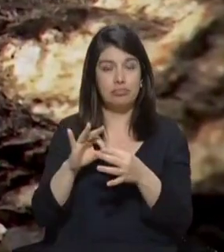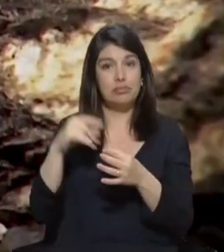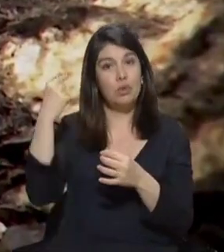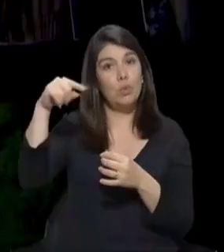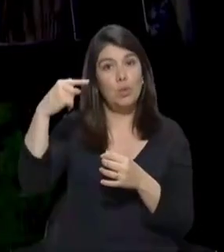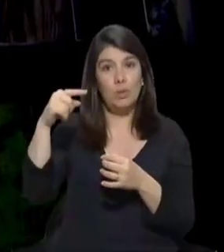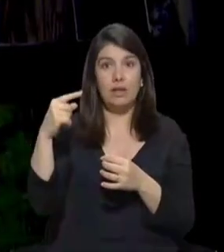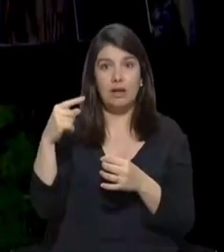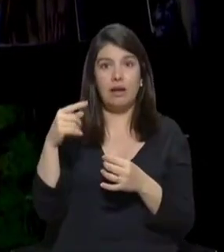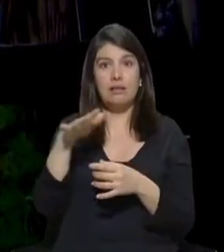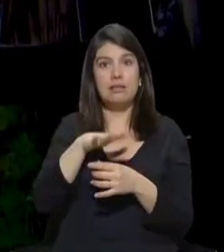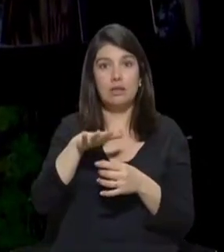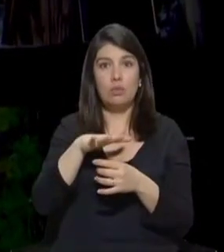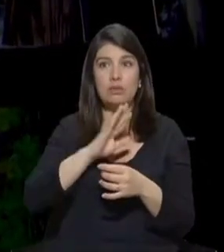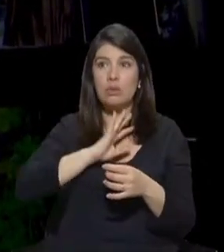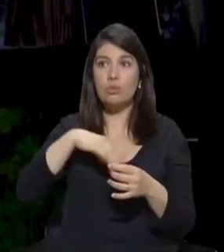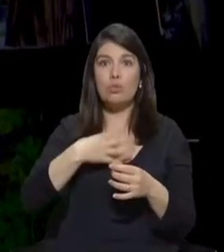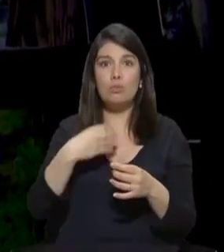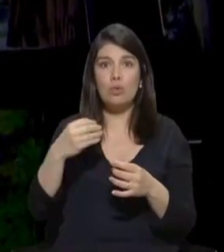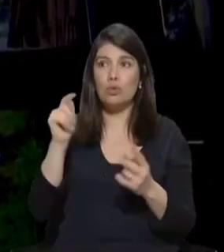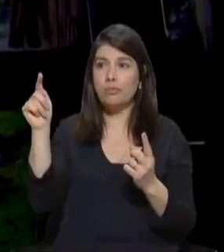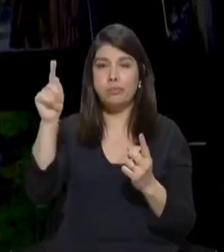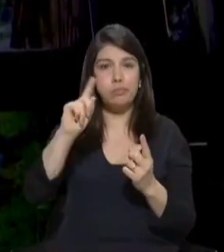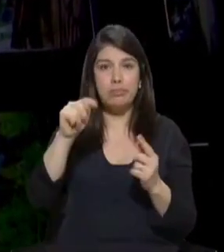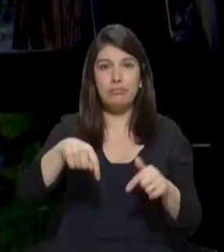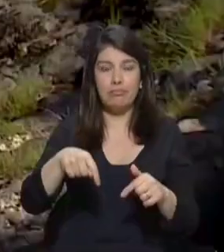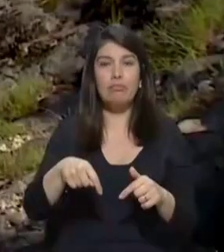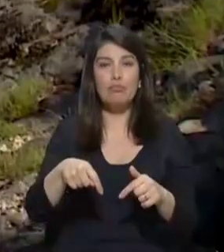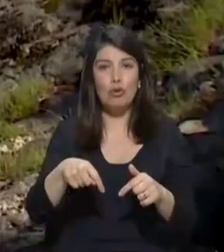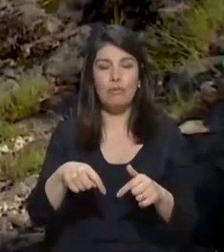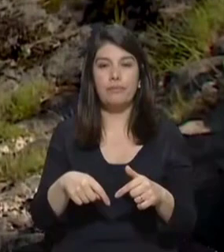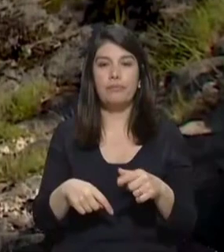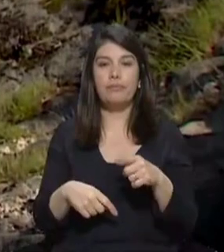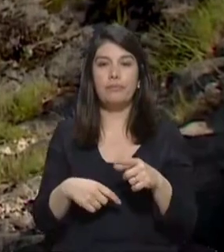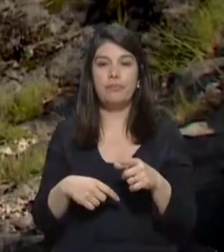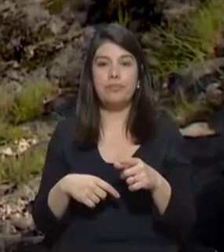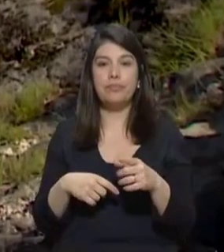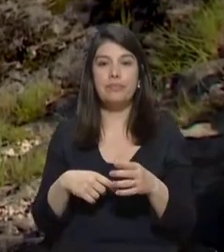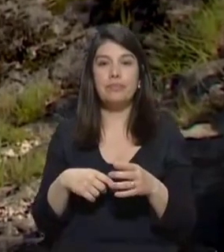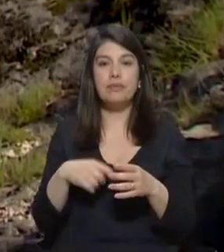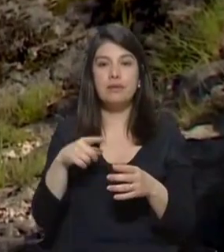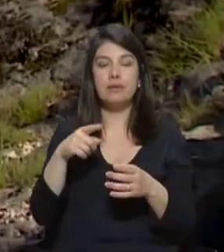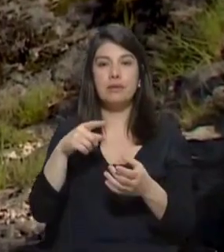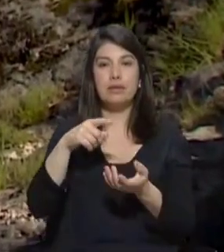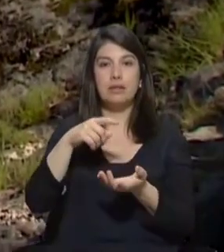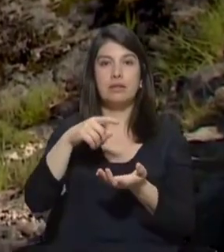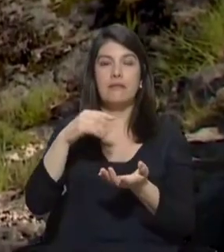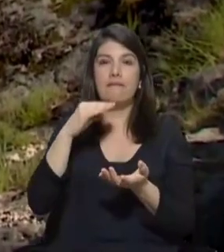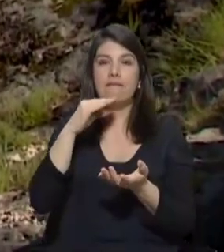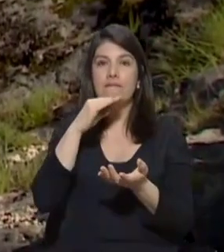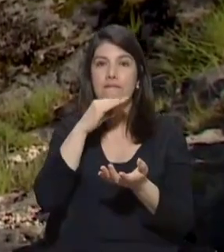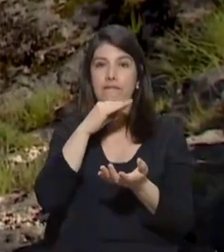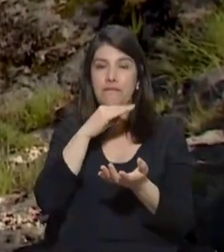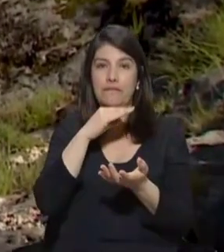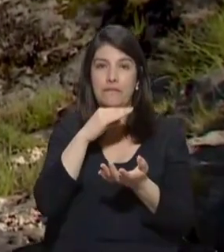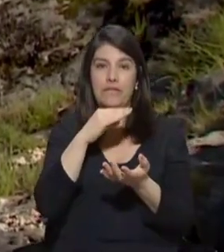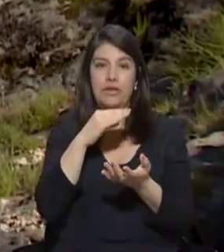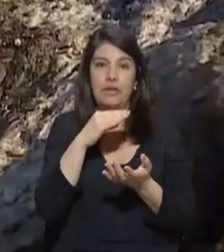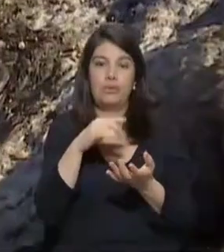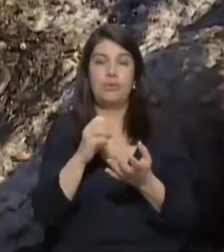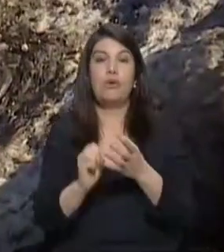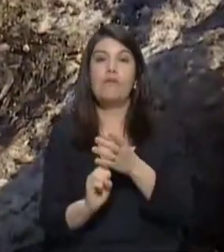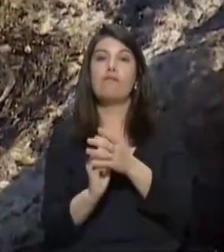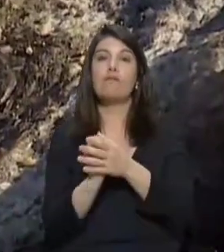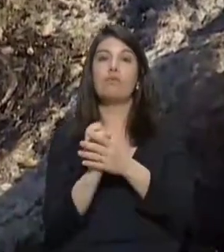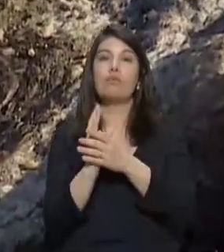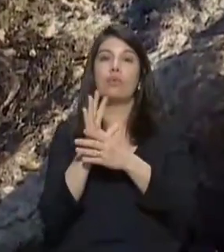no mundo, que se formou em profundidade e por arrefecimento do material que nós conhecemos que os vulcões